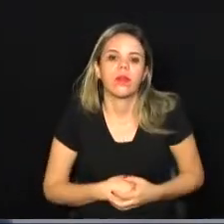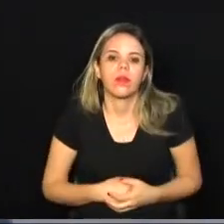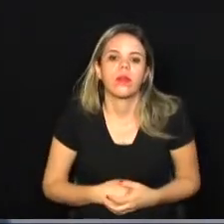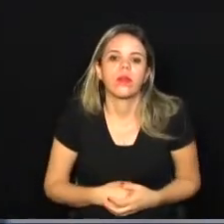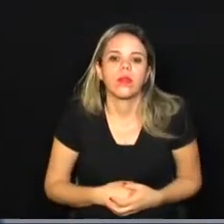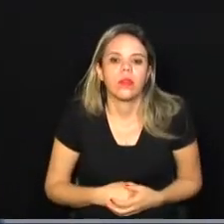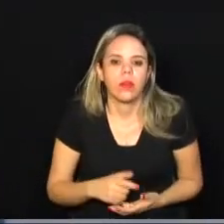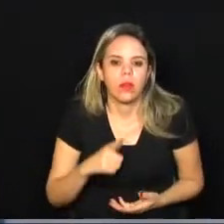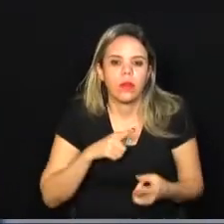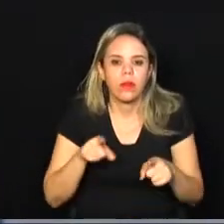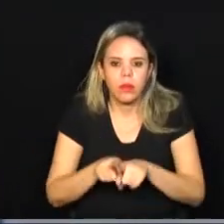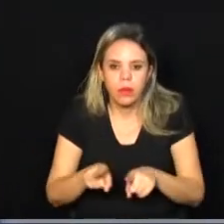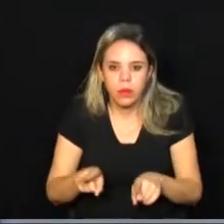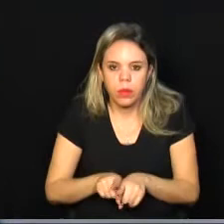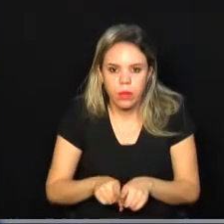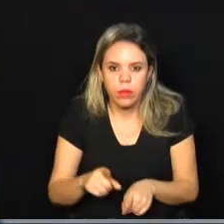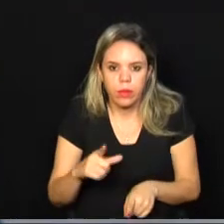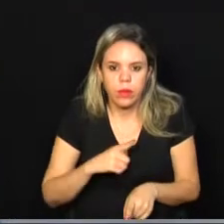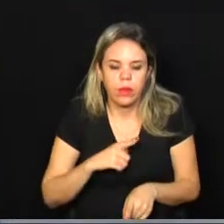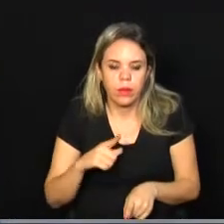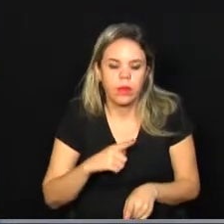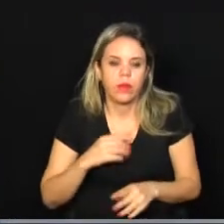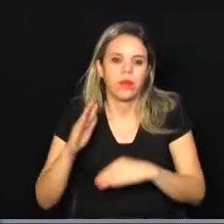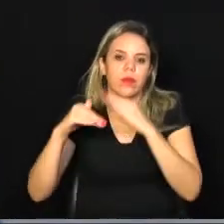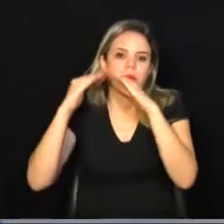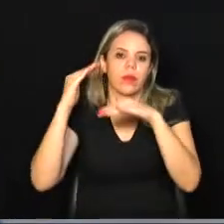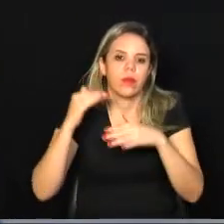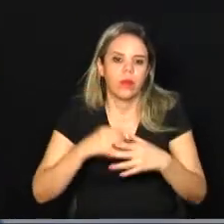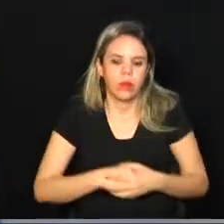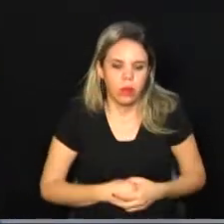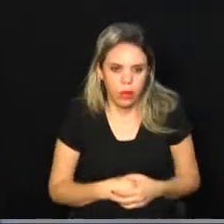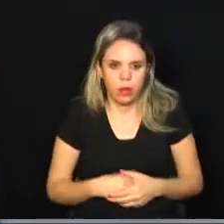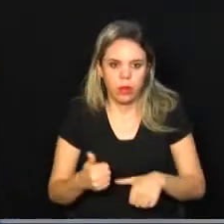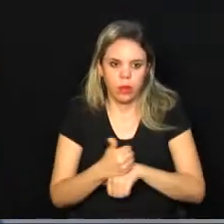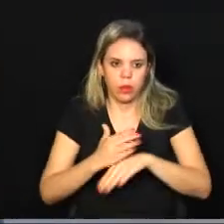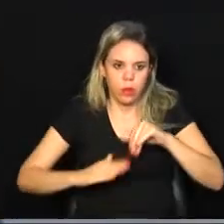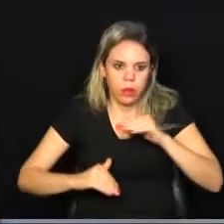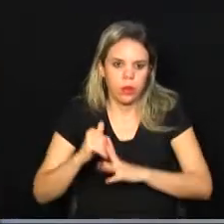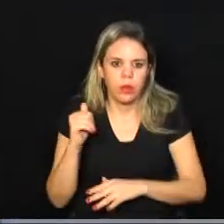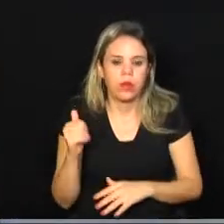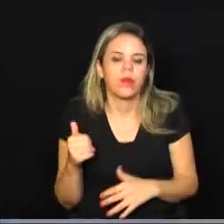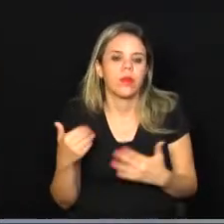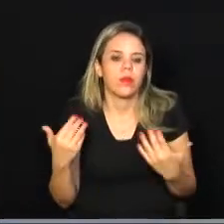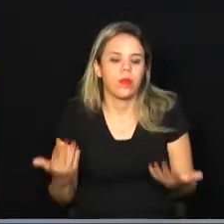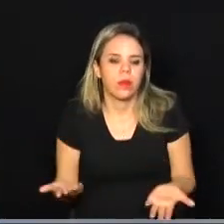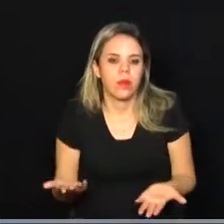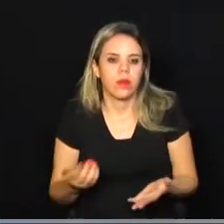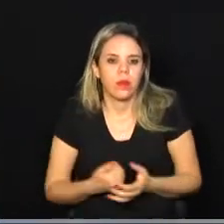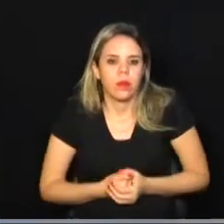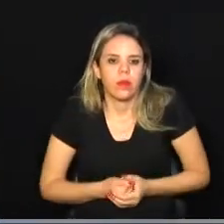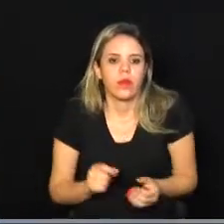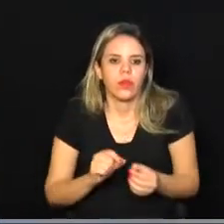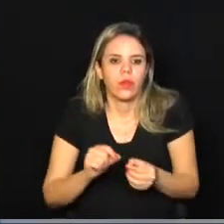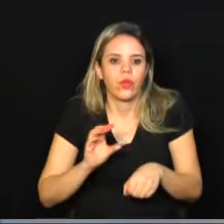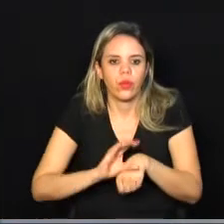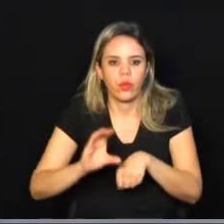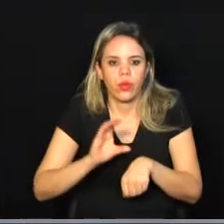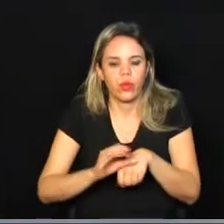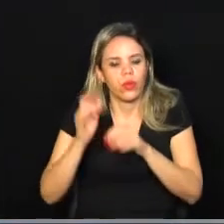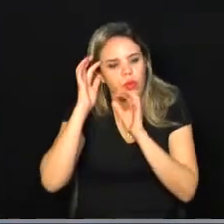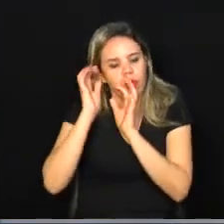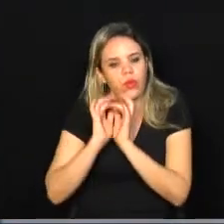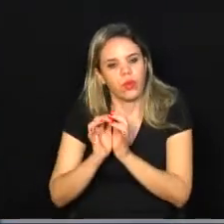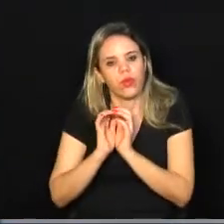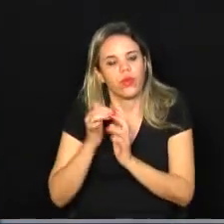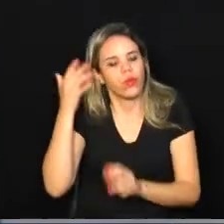ele também, Gabriel, tem se desenvolvido como profissional. Então, ele fez o curso de